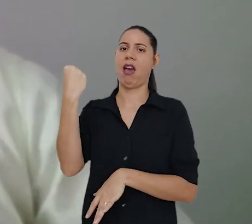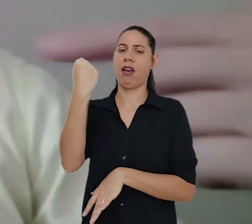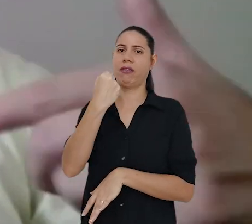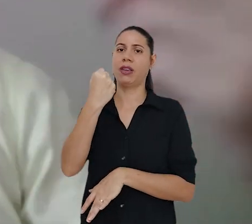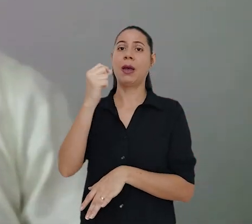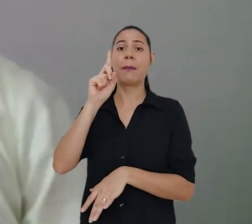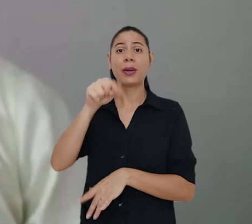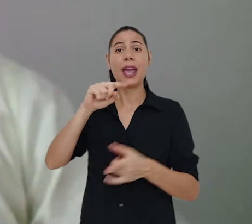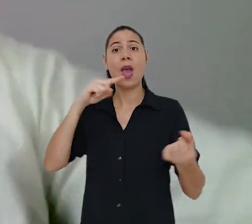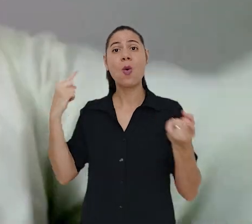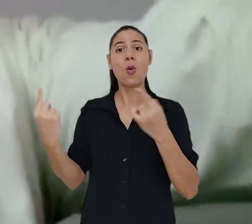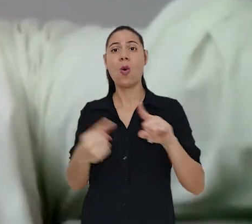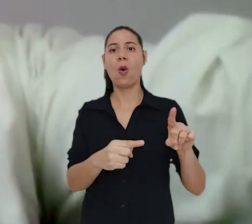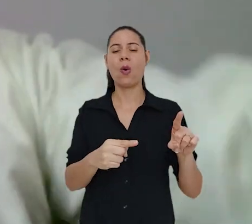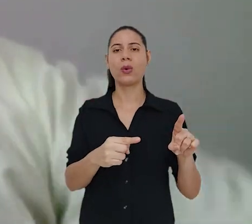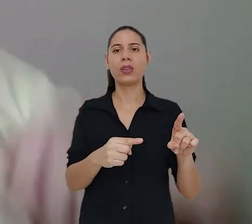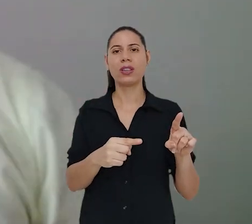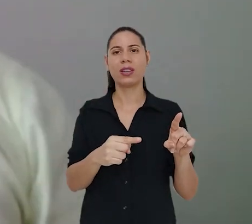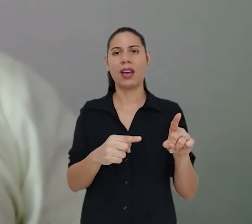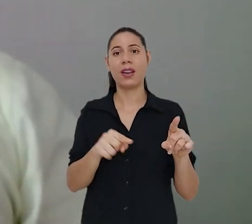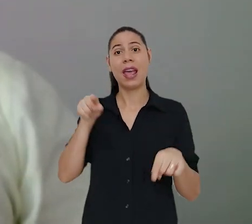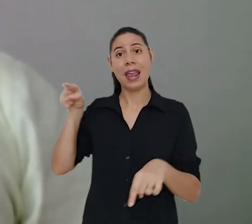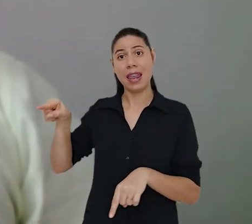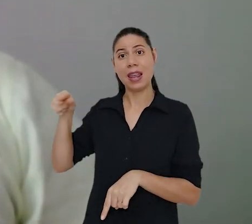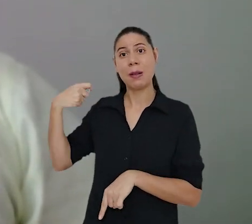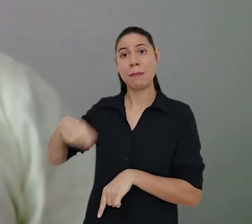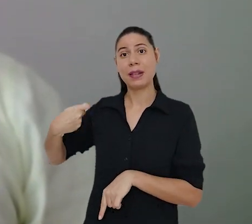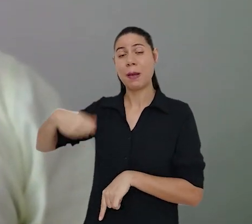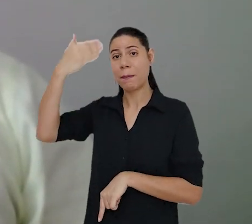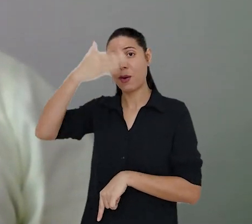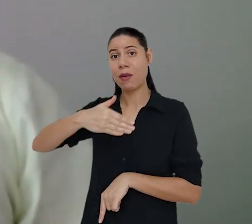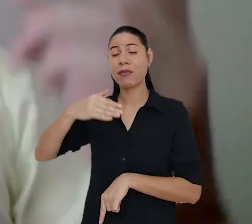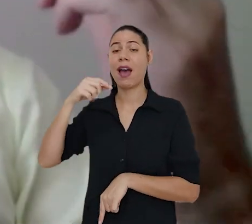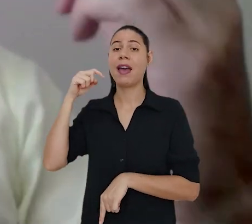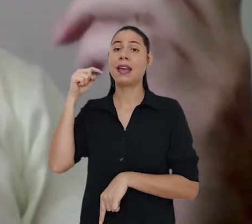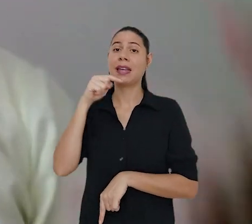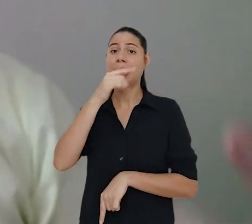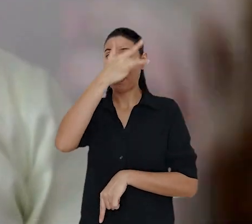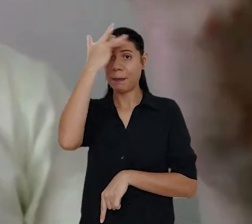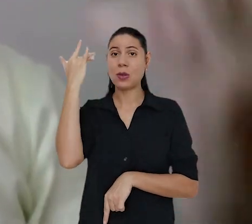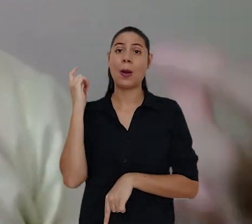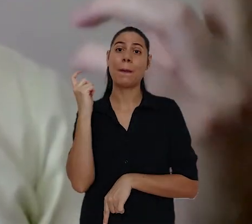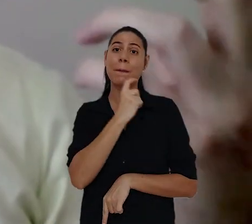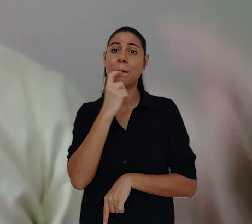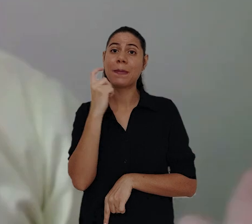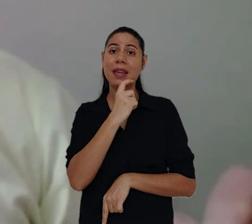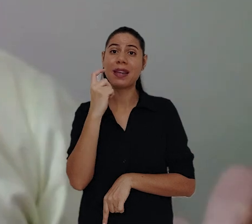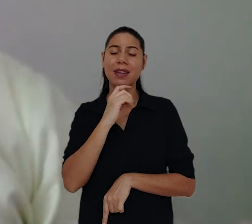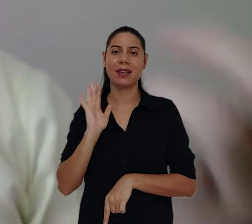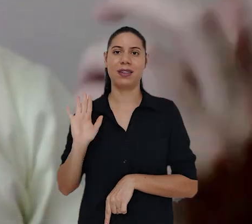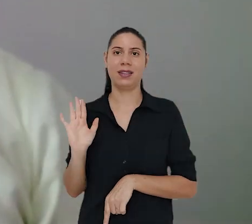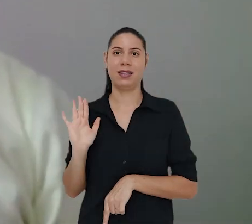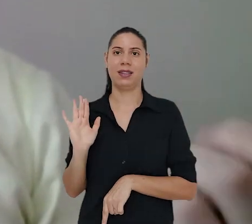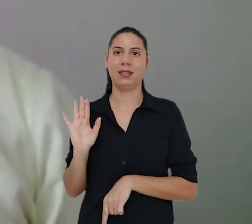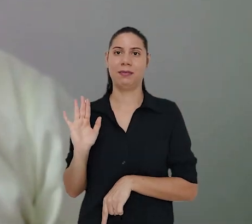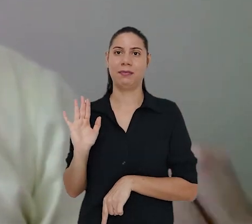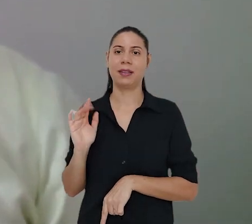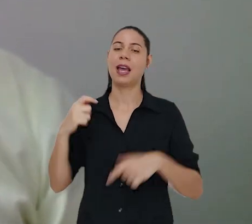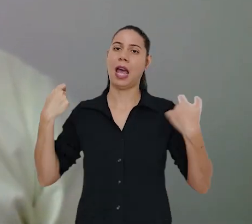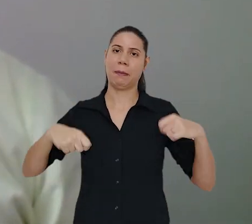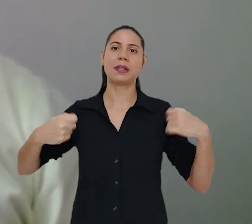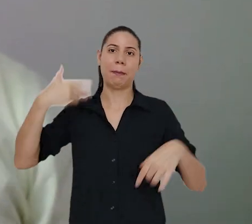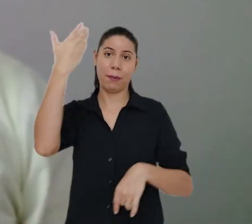ao contrário tem que ocorrer. A outra parte tem que provar que a pessoa está mentindo. A boa-fé é presumida e a má-fé deve